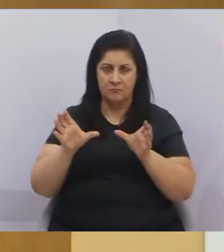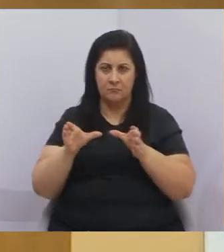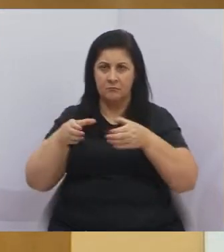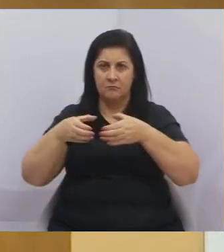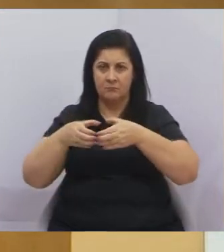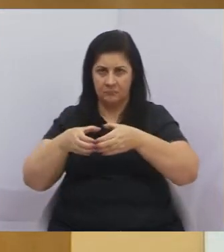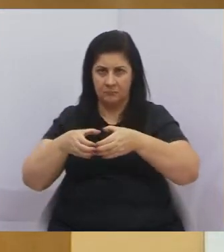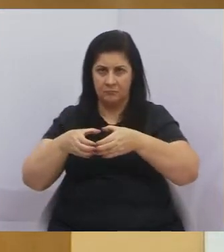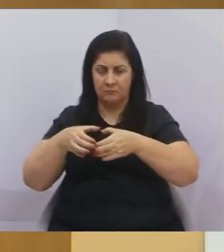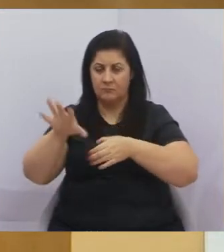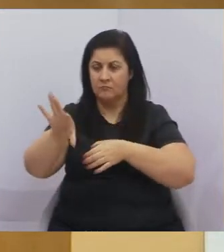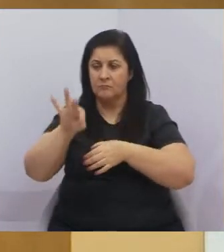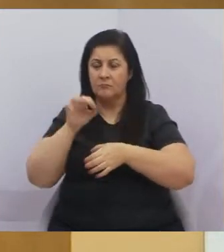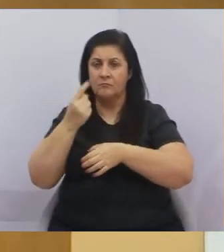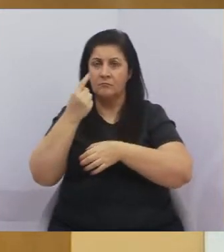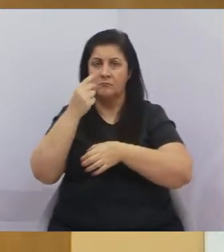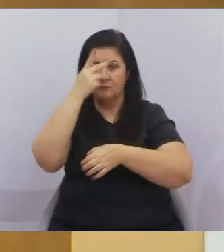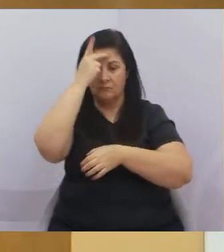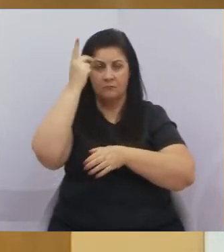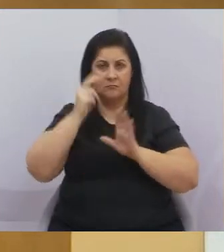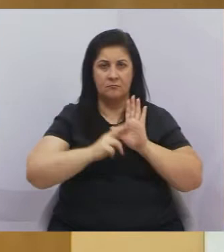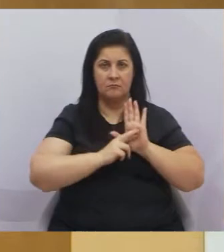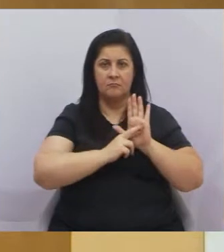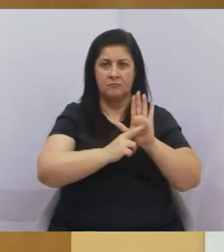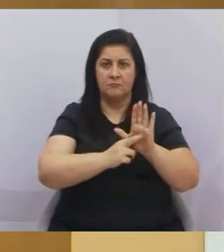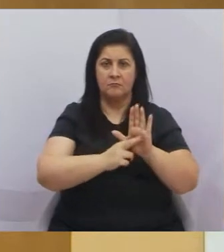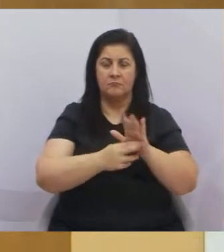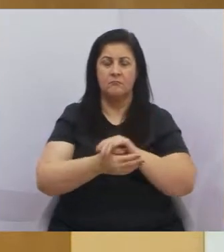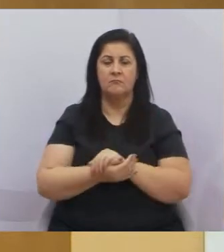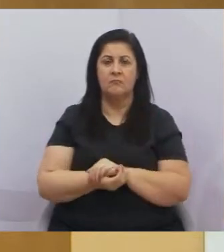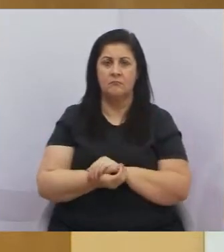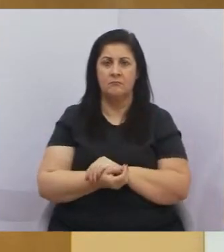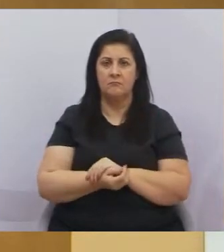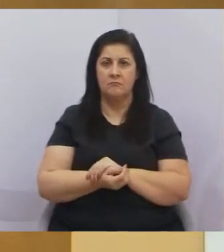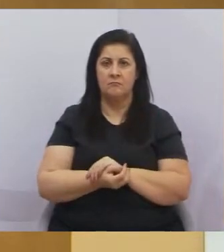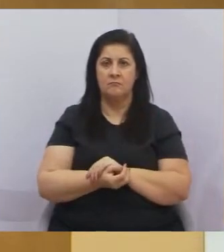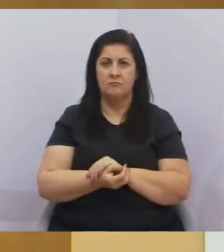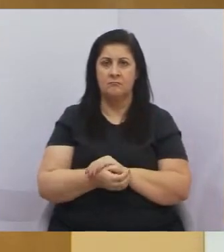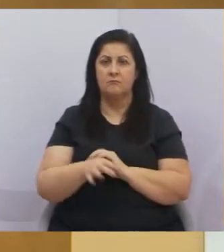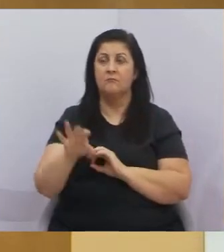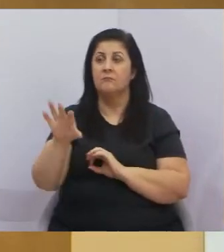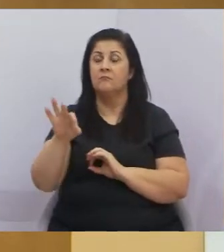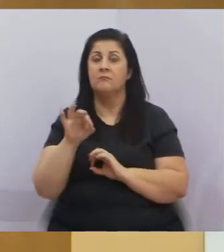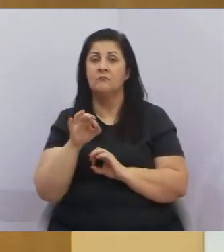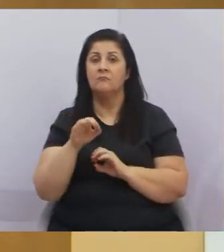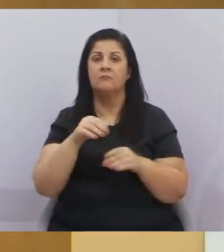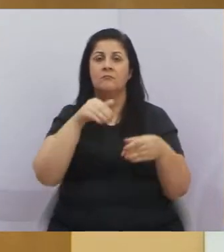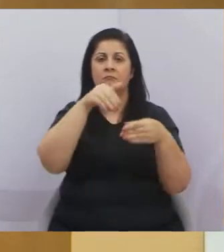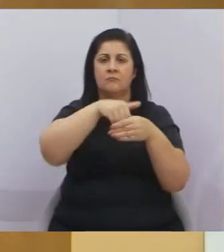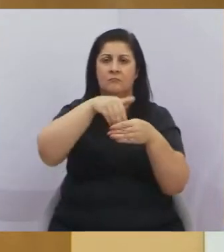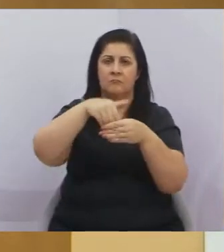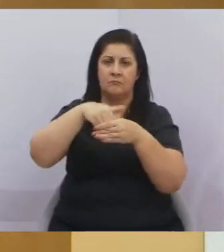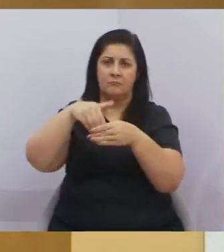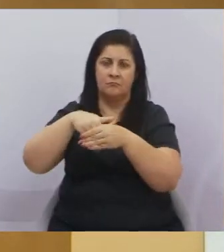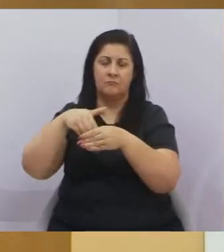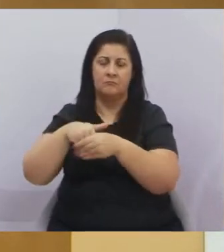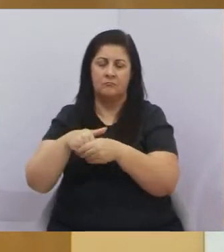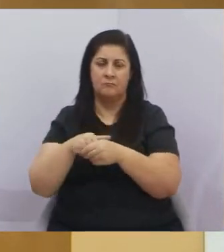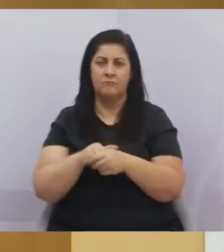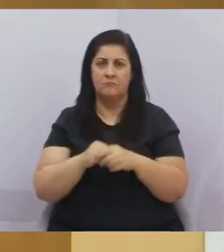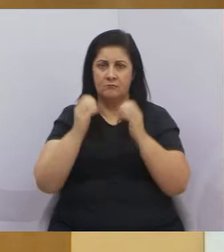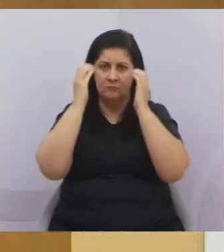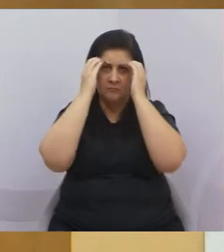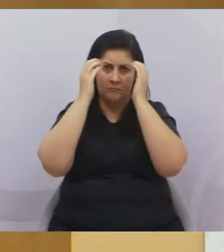de seus membros titulares e suplentes para a respectiva vaga, os quais serão escolhidos mediante a eleição de seus pares na forma de